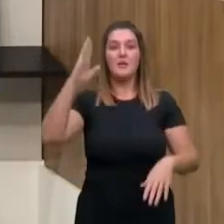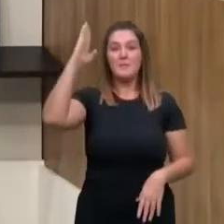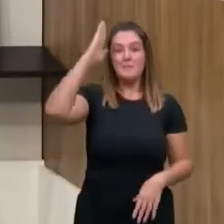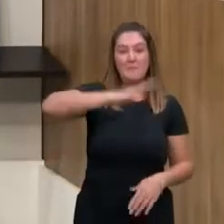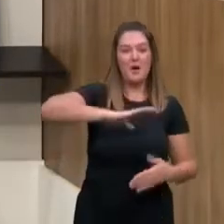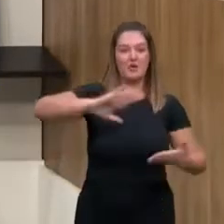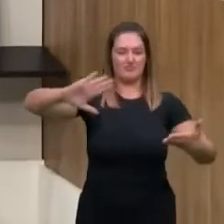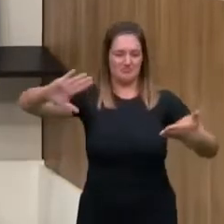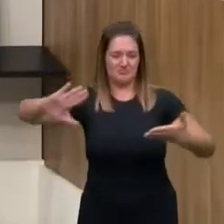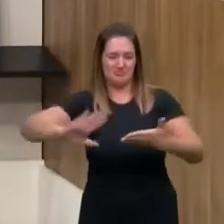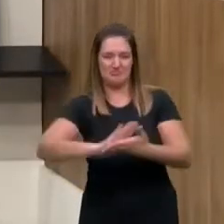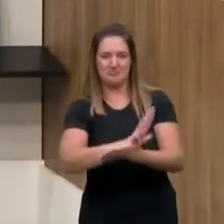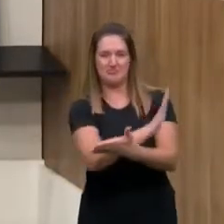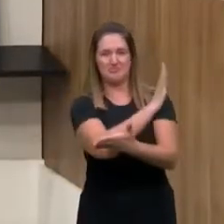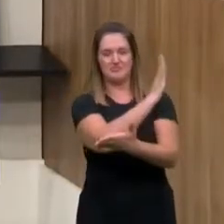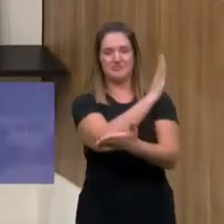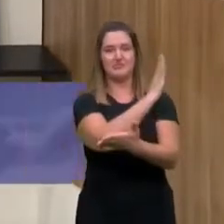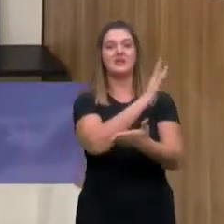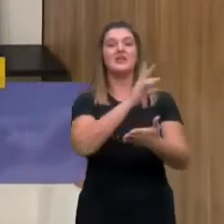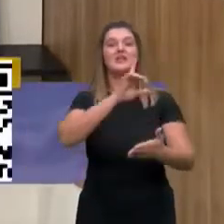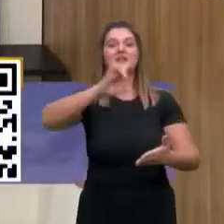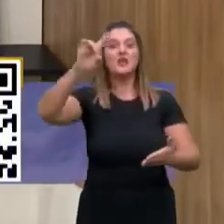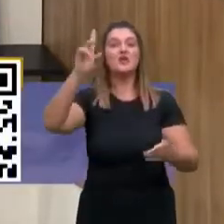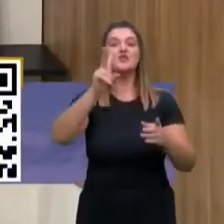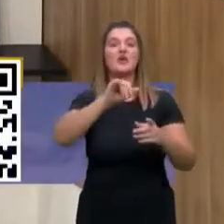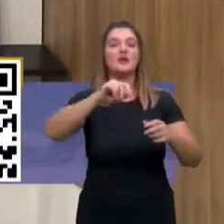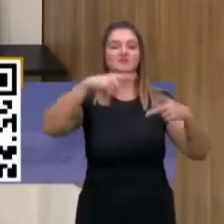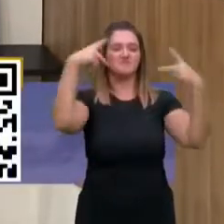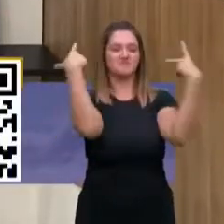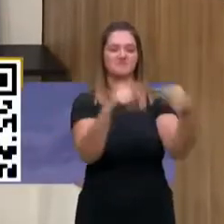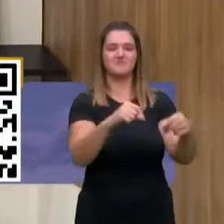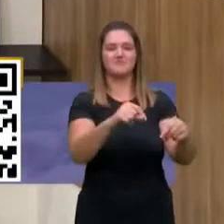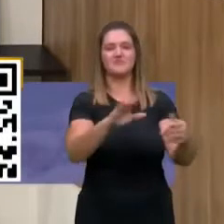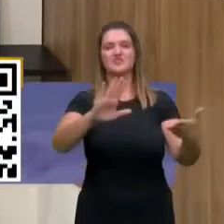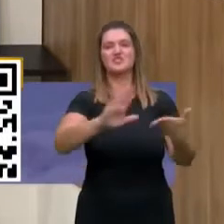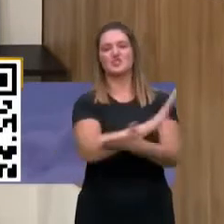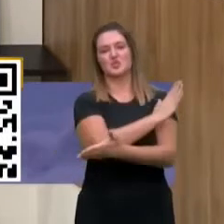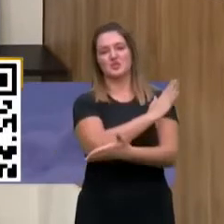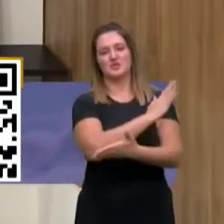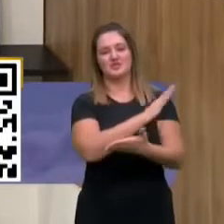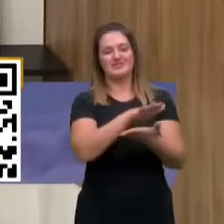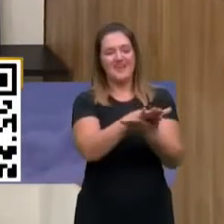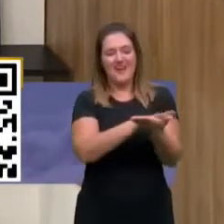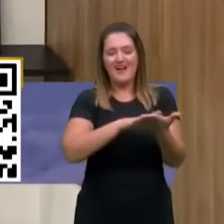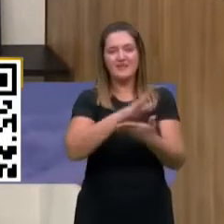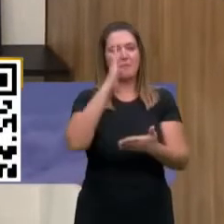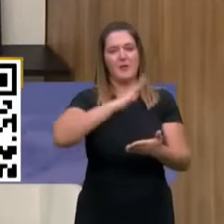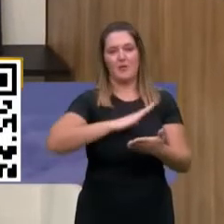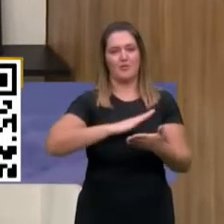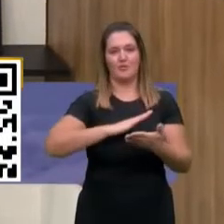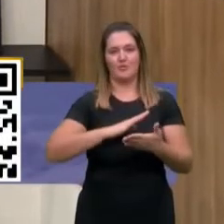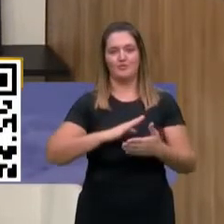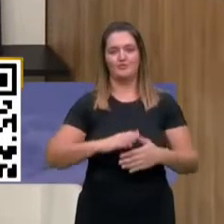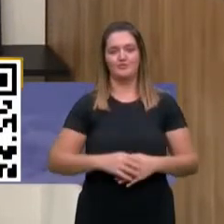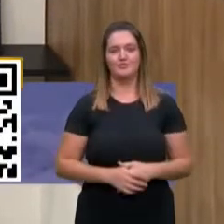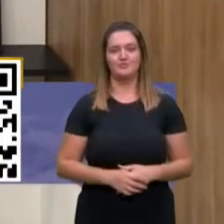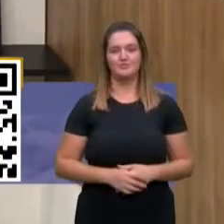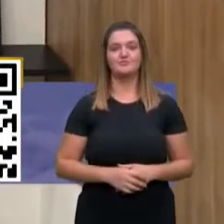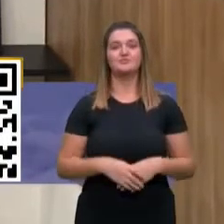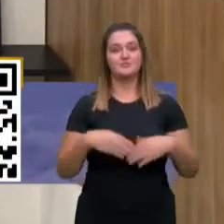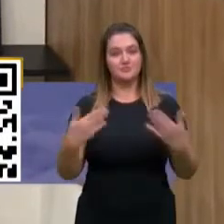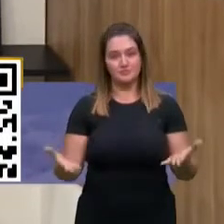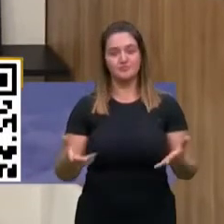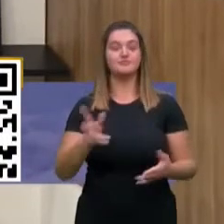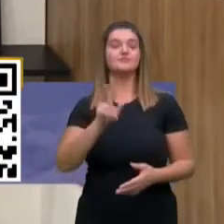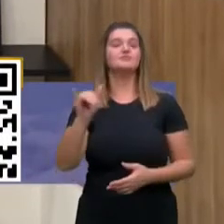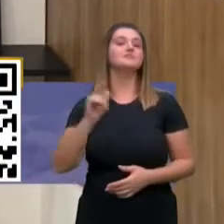será eliminado para sempre. Deus vai arrancar o mal pela raiz, e não vai ficar nem raiz e nem ramo. E